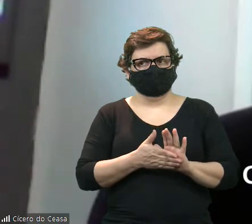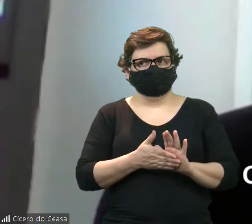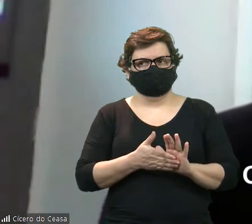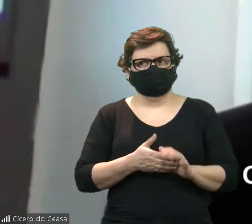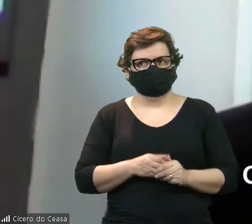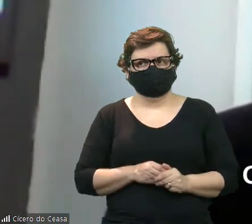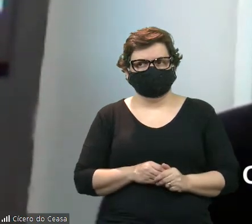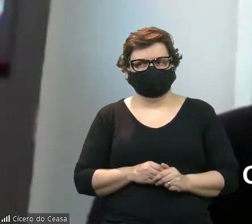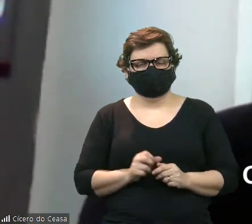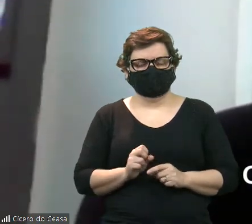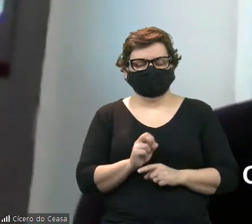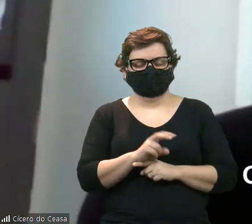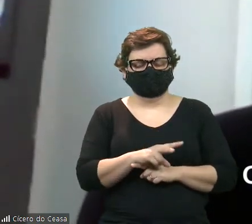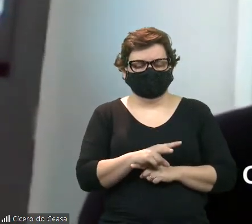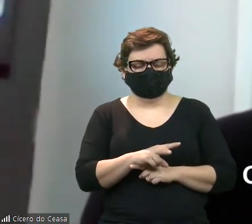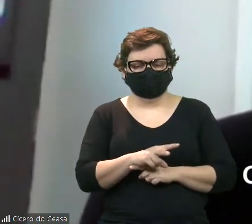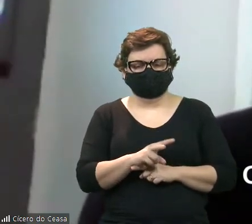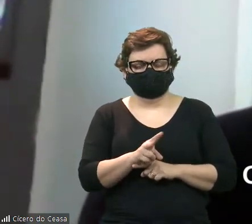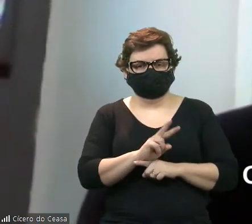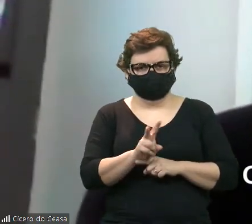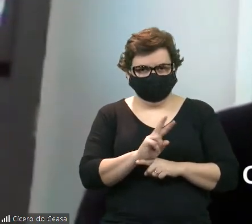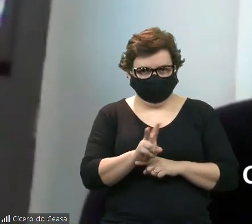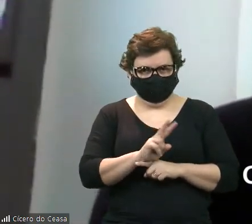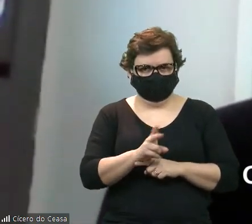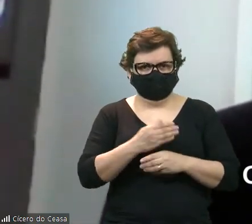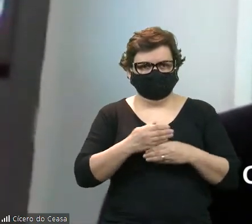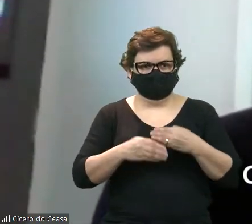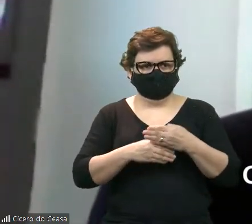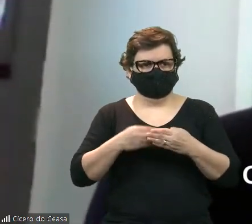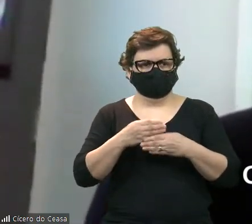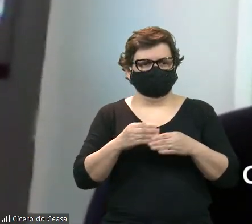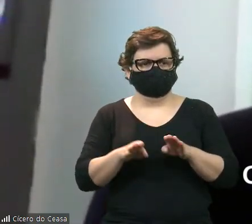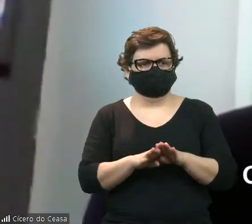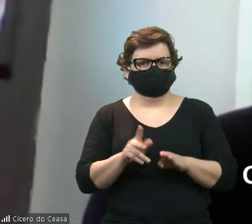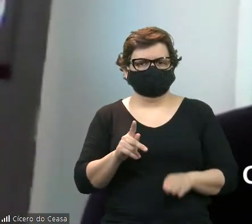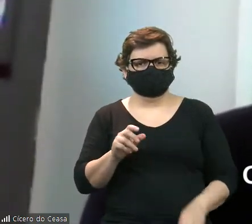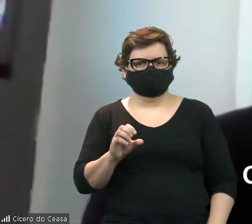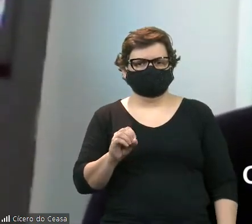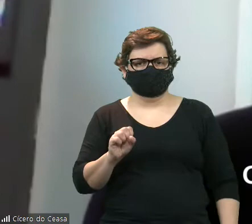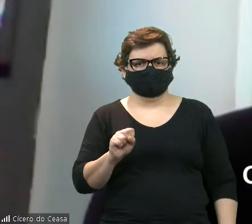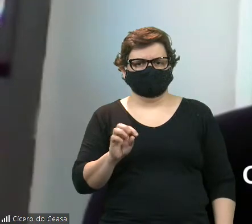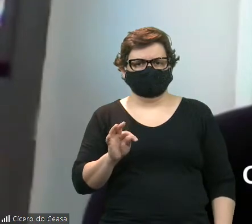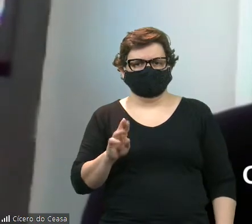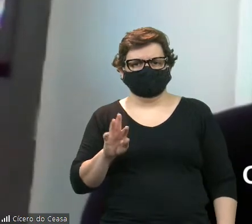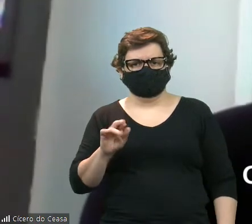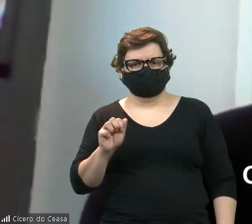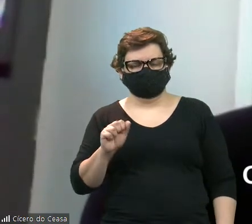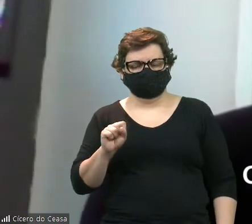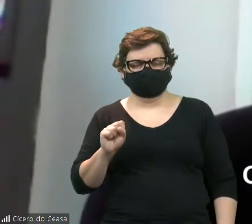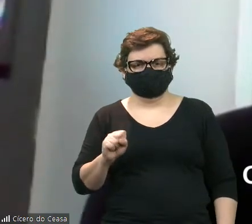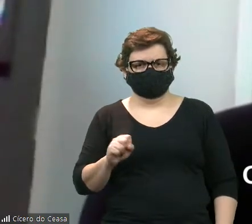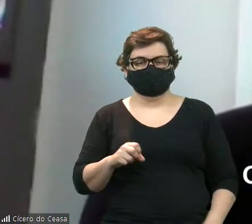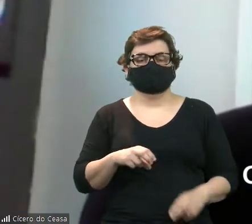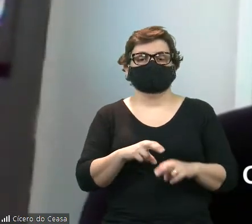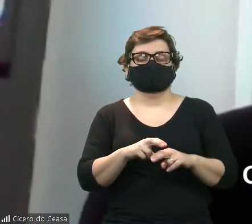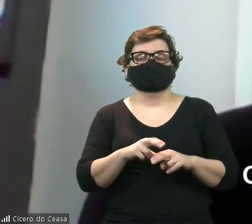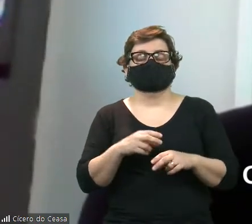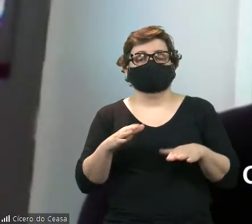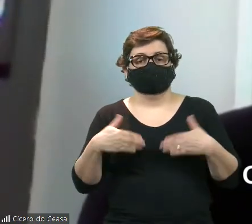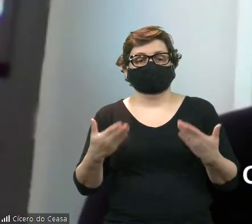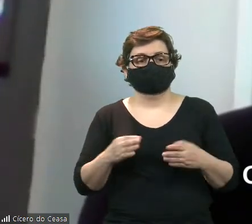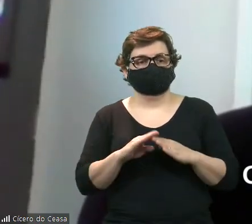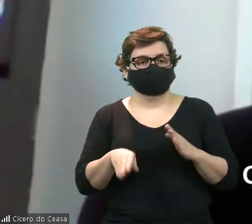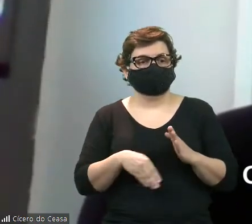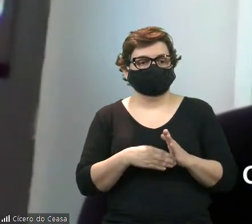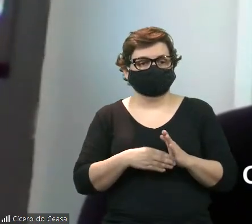fiscais de obra e fiscal de postura, tendo em vista que as atribuições de todos os cargos